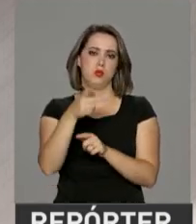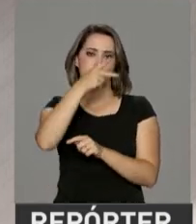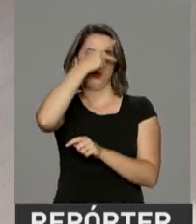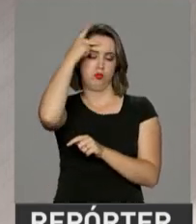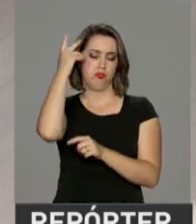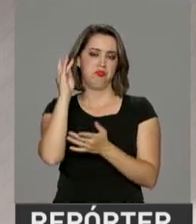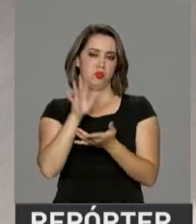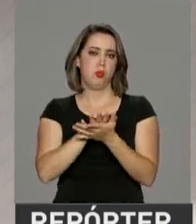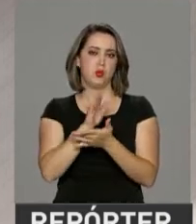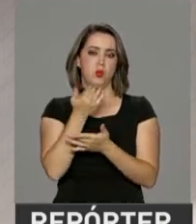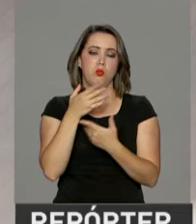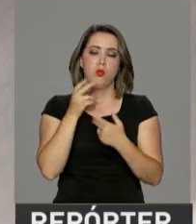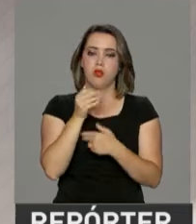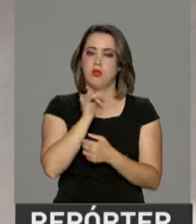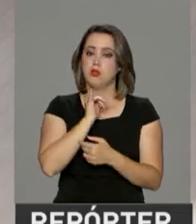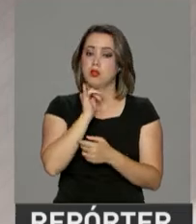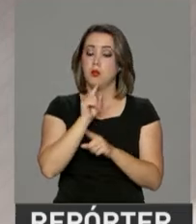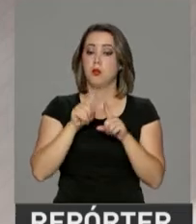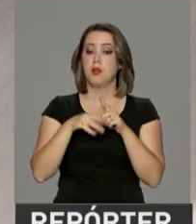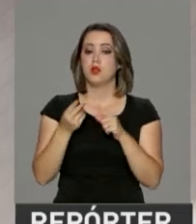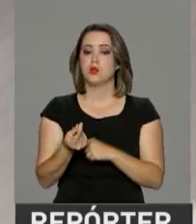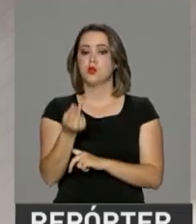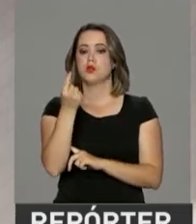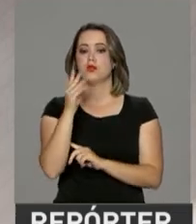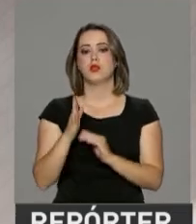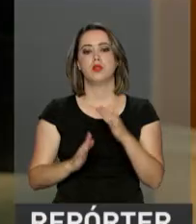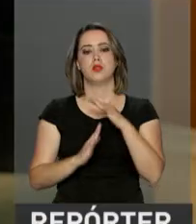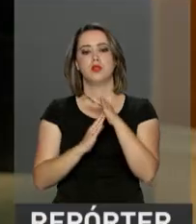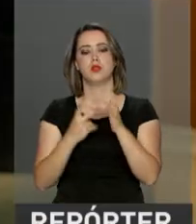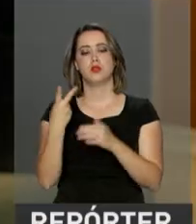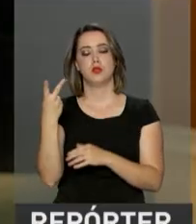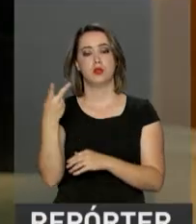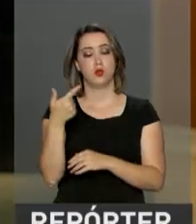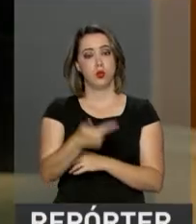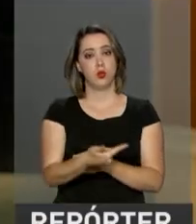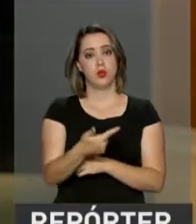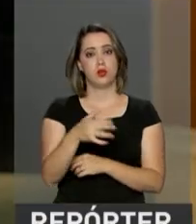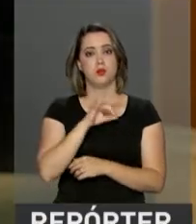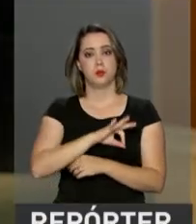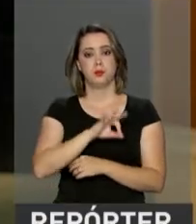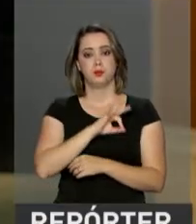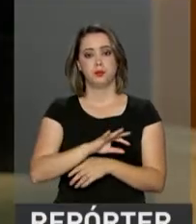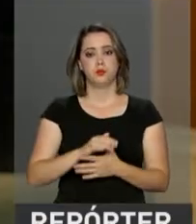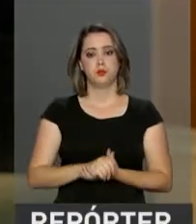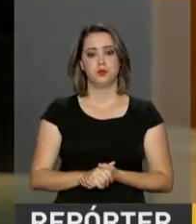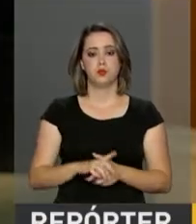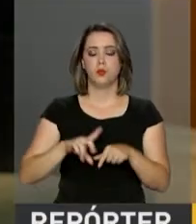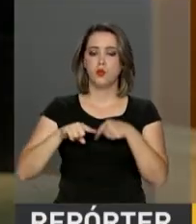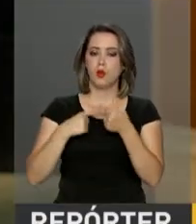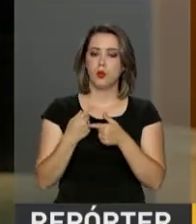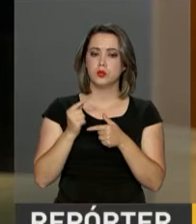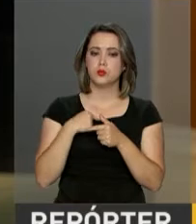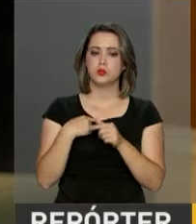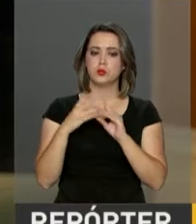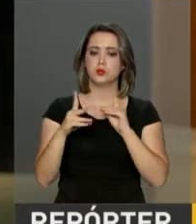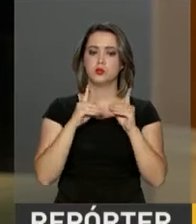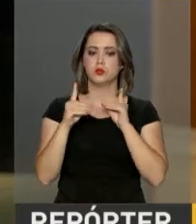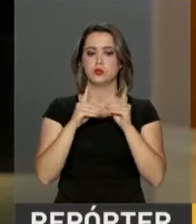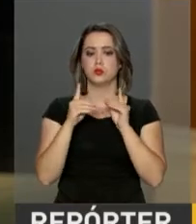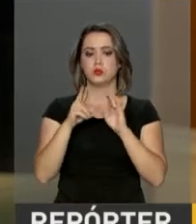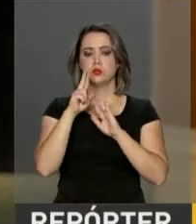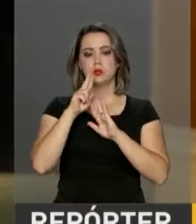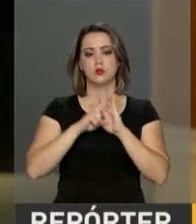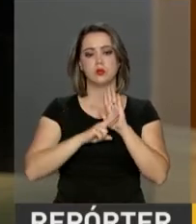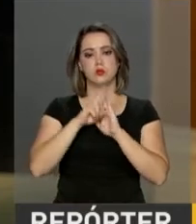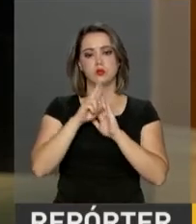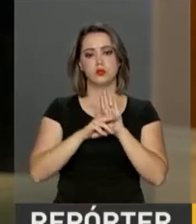final não poderá ultrapassar 2 salários mínimos. Os próximos passos na comissão são a discussão do relatório do